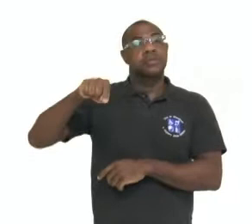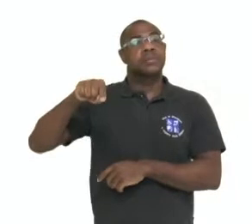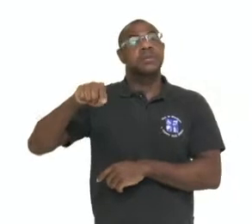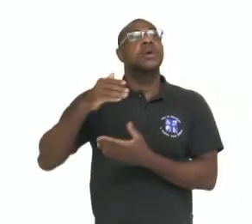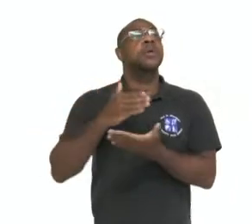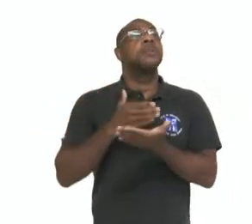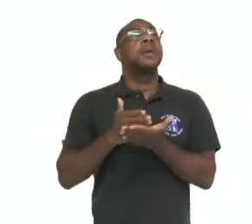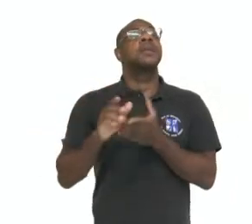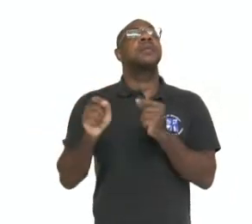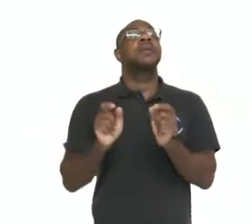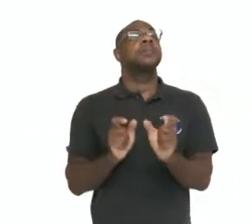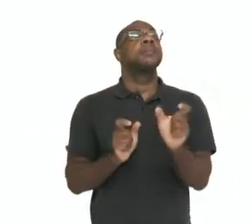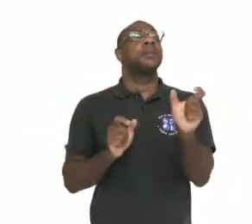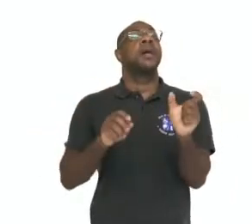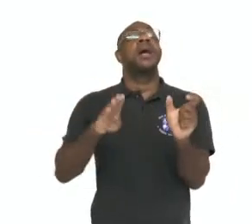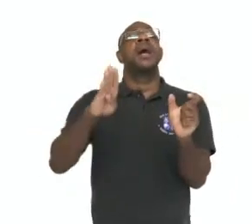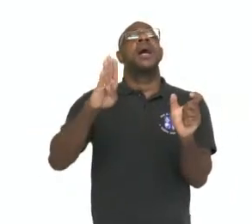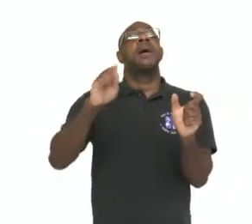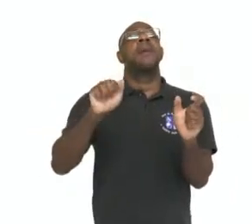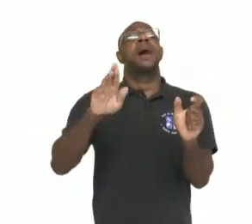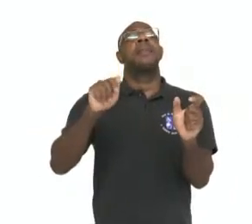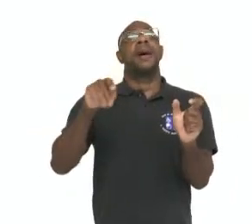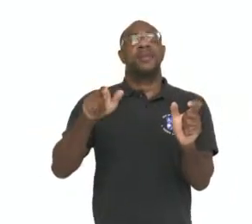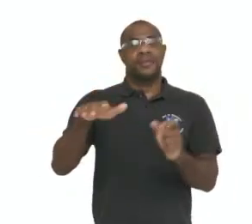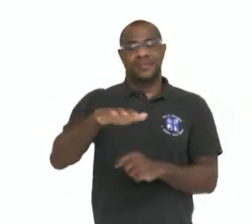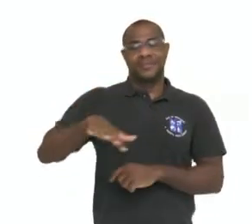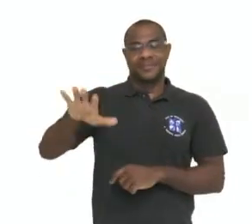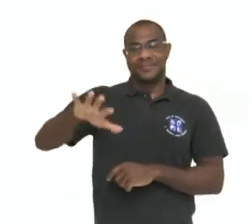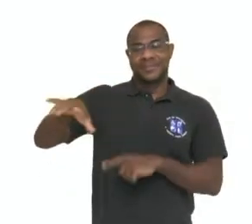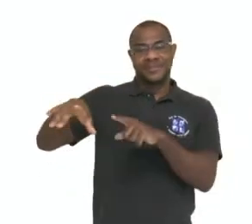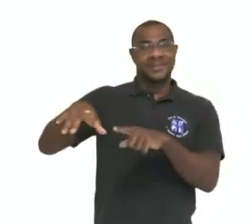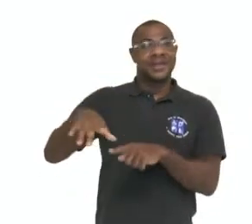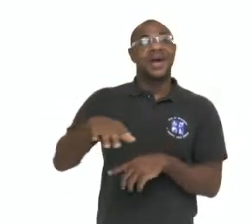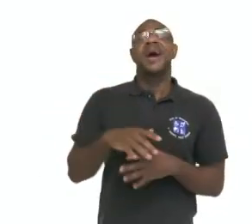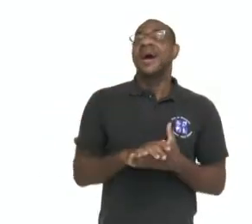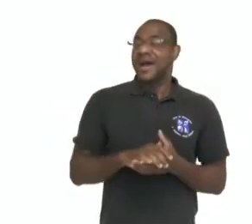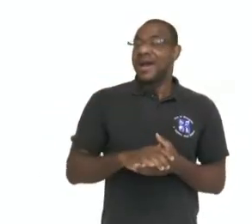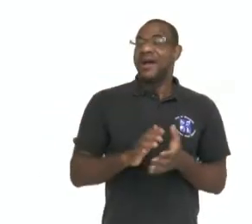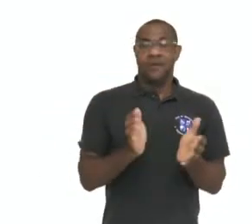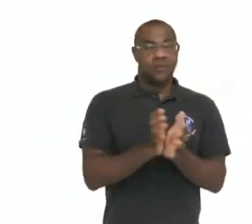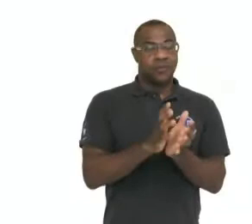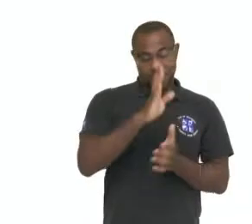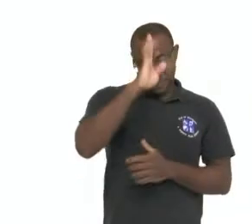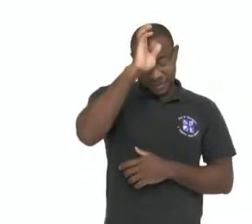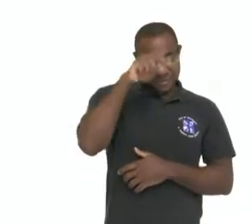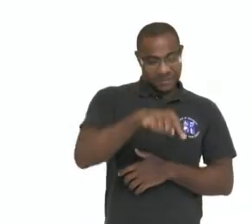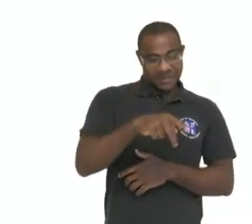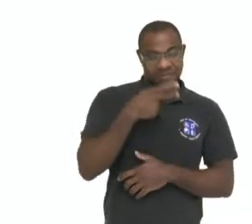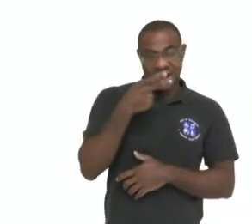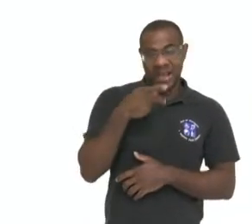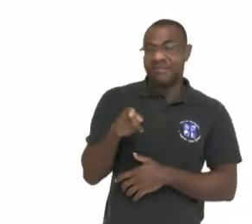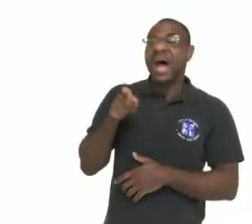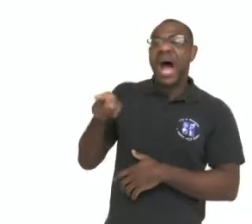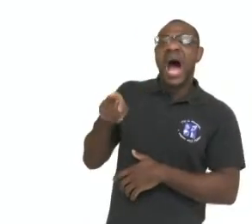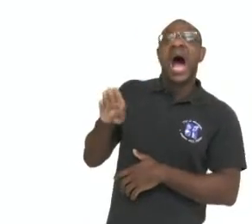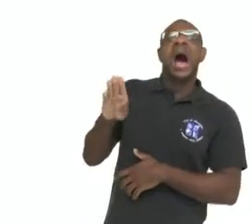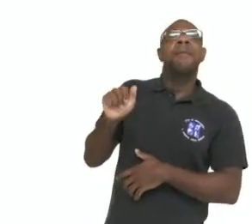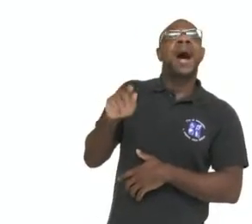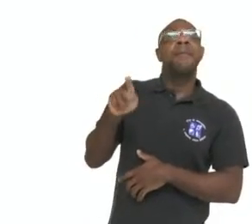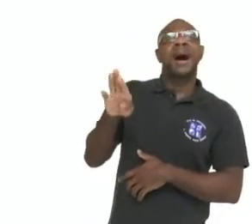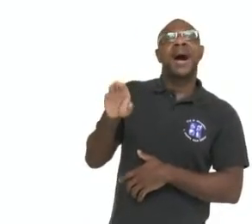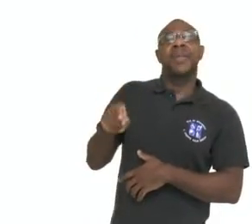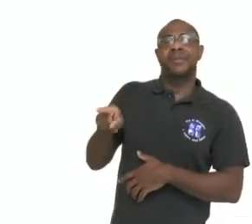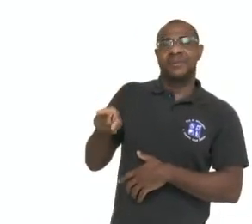com a expressão bárbara, né? Eles chamavam esses milhares de povos do norte. Olha as fronteiras aqui do